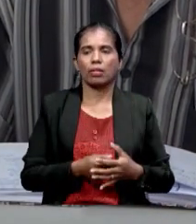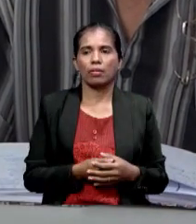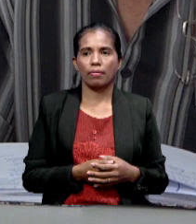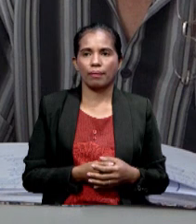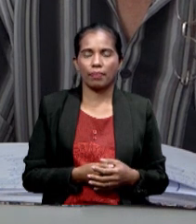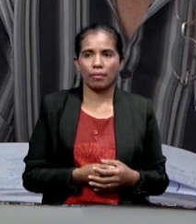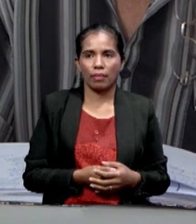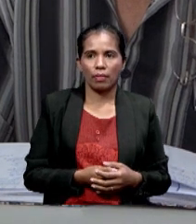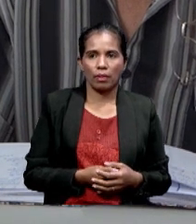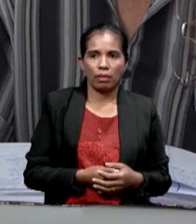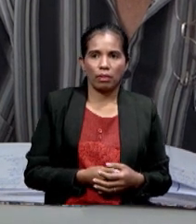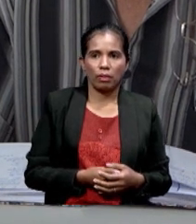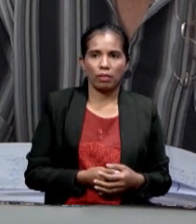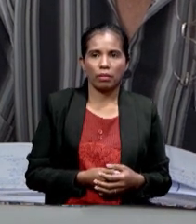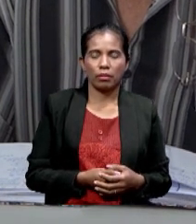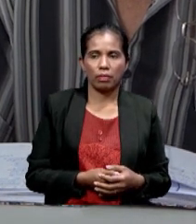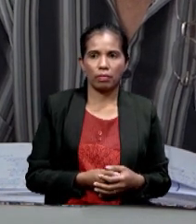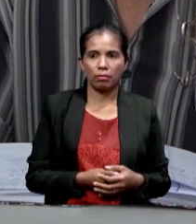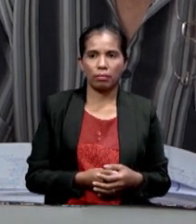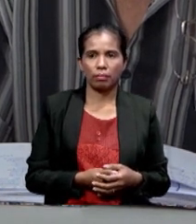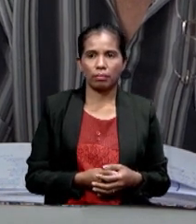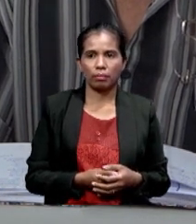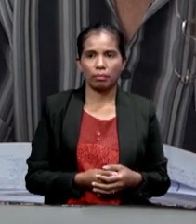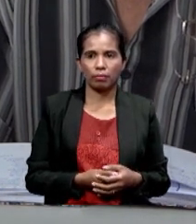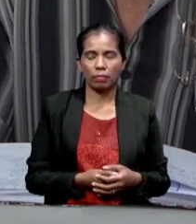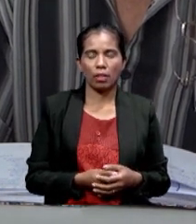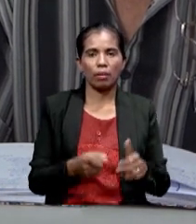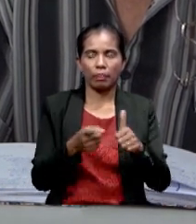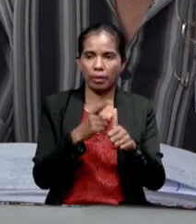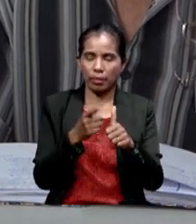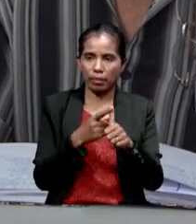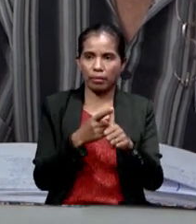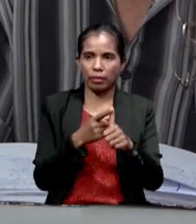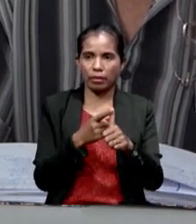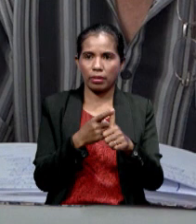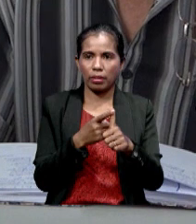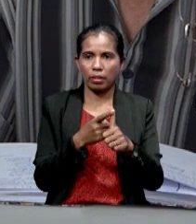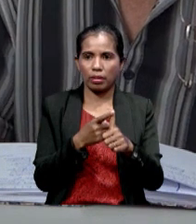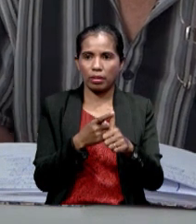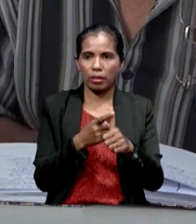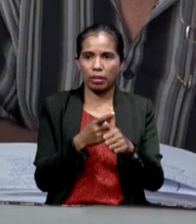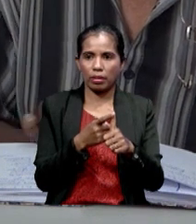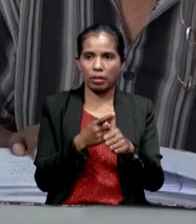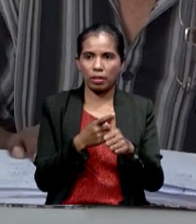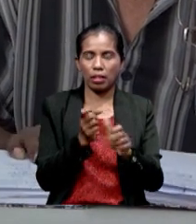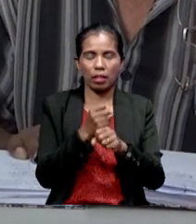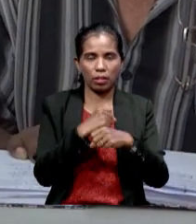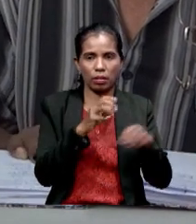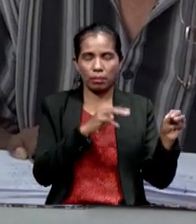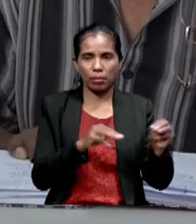Tarifas makane. Inia ida primero liu makane maibe ida ne halute mudan